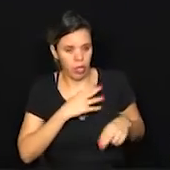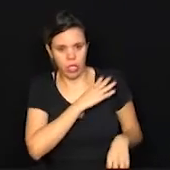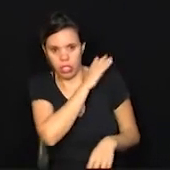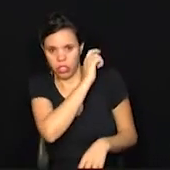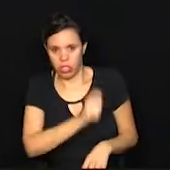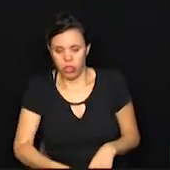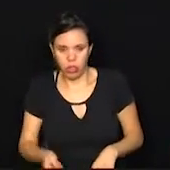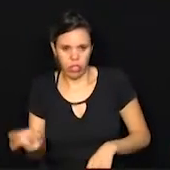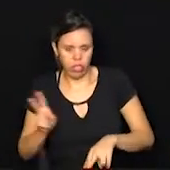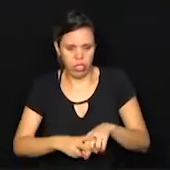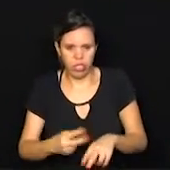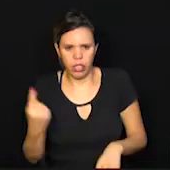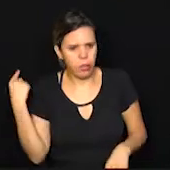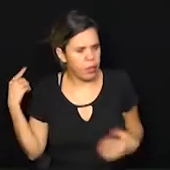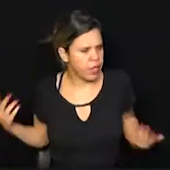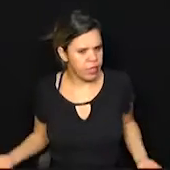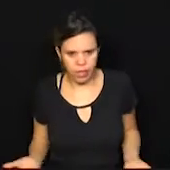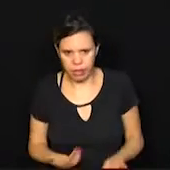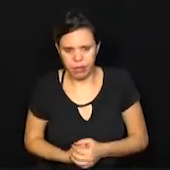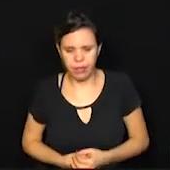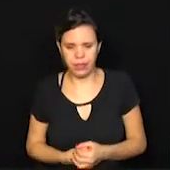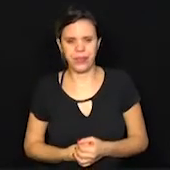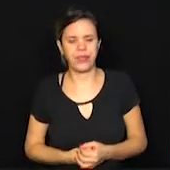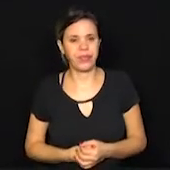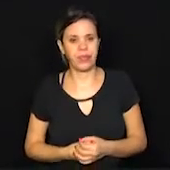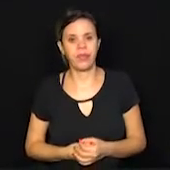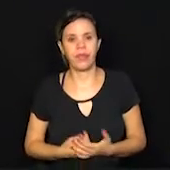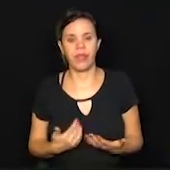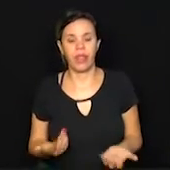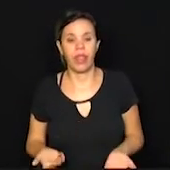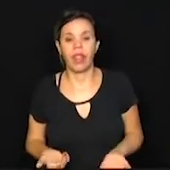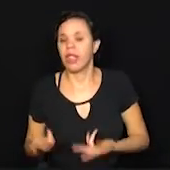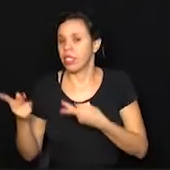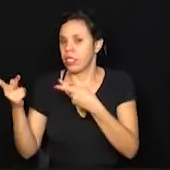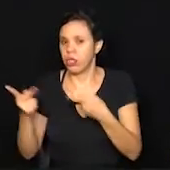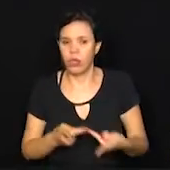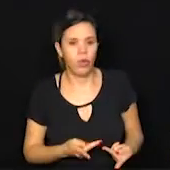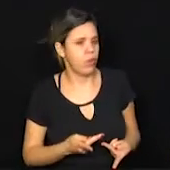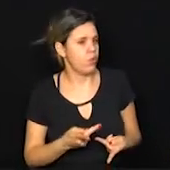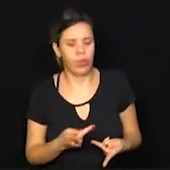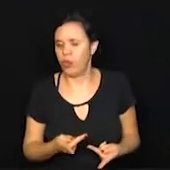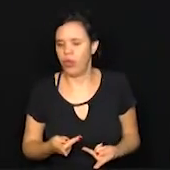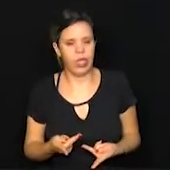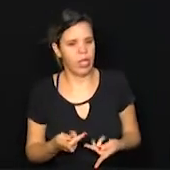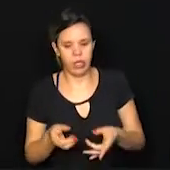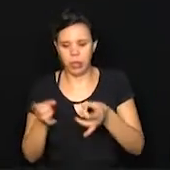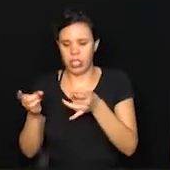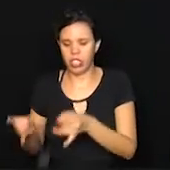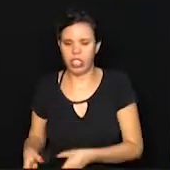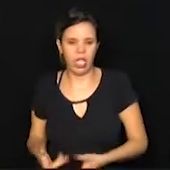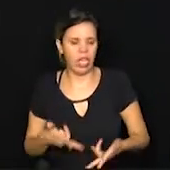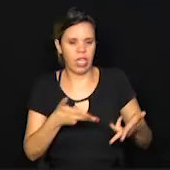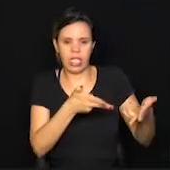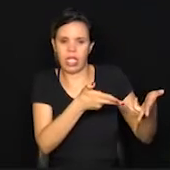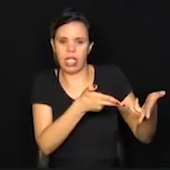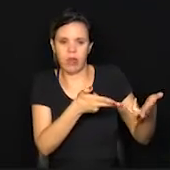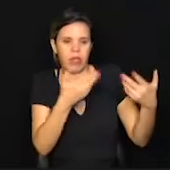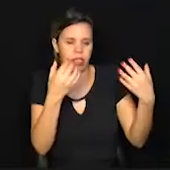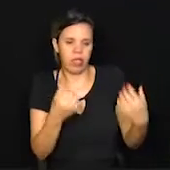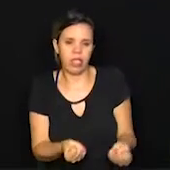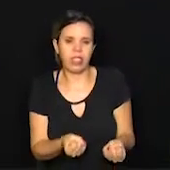presos foram não foram convidadas a baixar as armas assim entregar